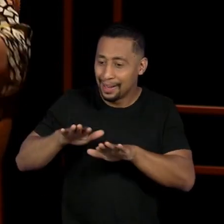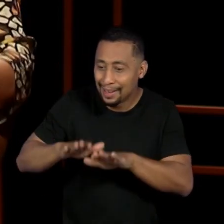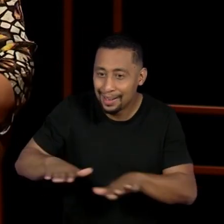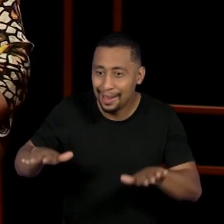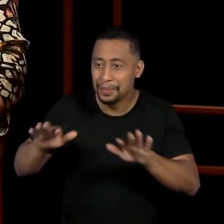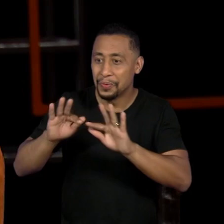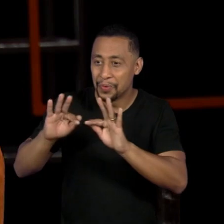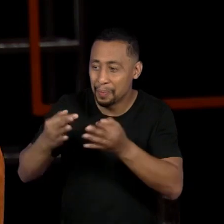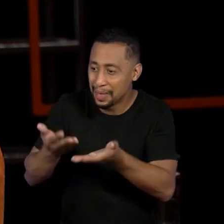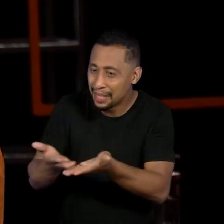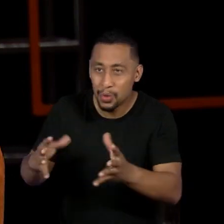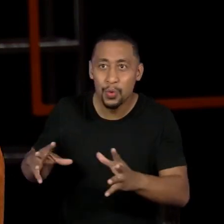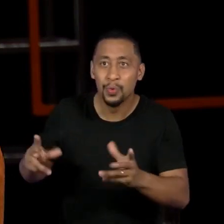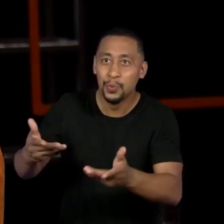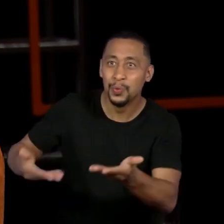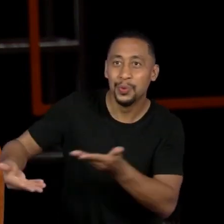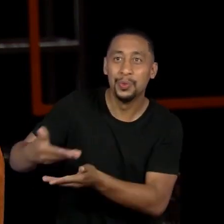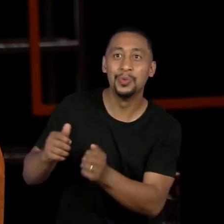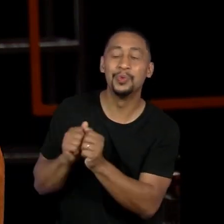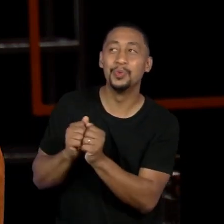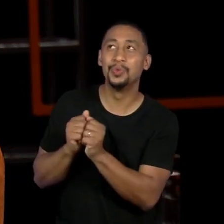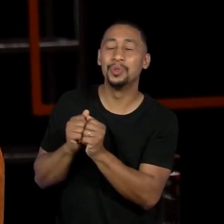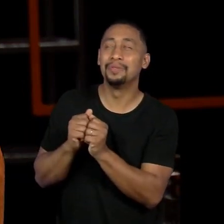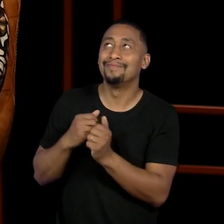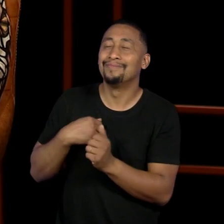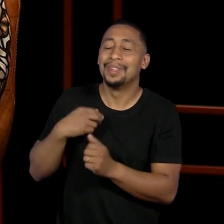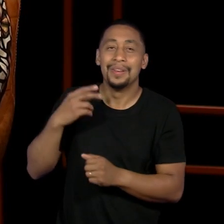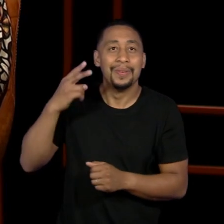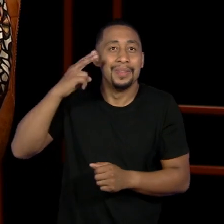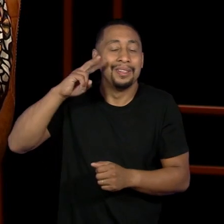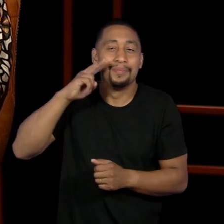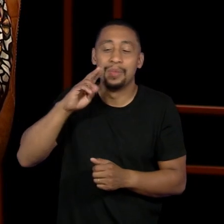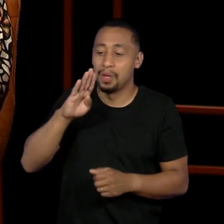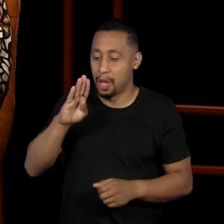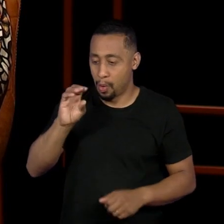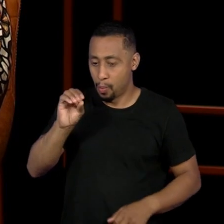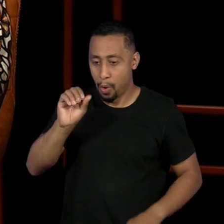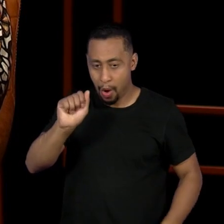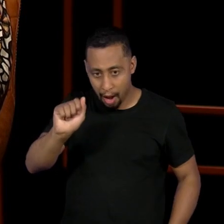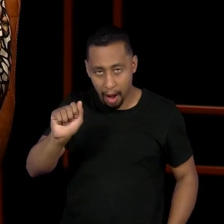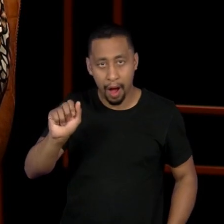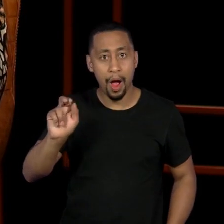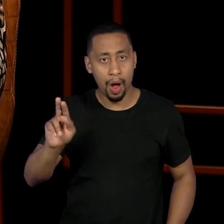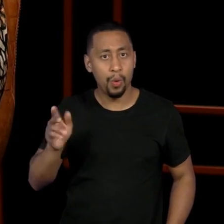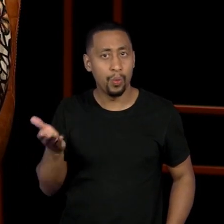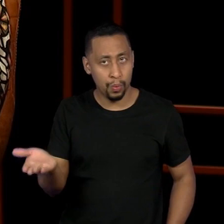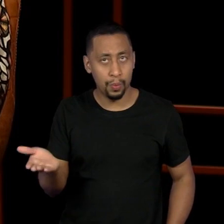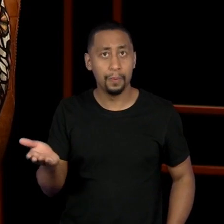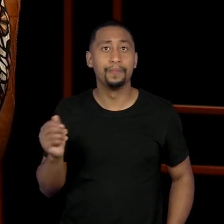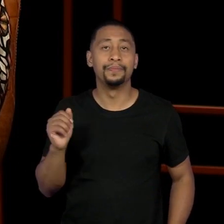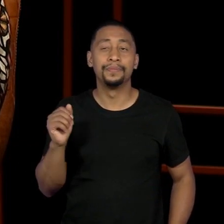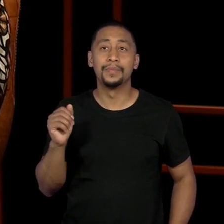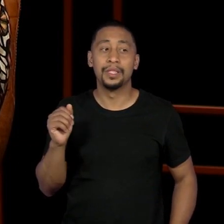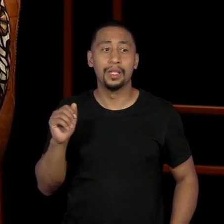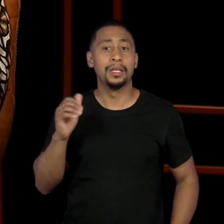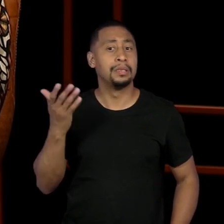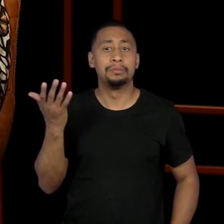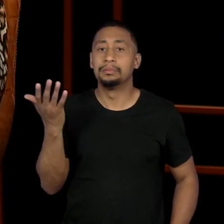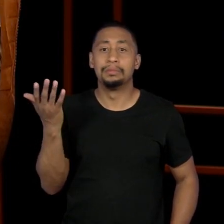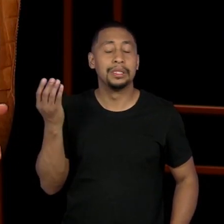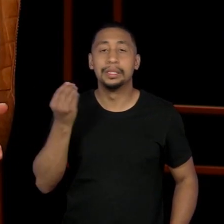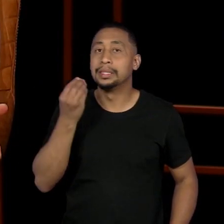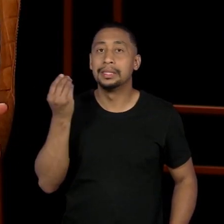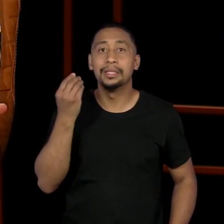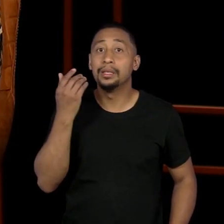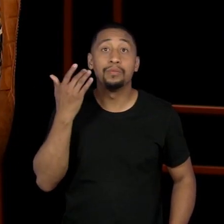lembrar a todo o pessoal, adeus. E o Boal na minha frente, assim, estarrecido, assim. Ele não queria acreditar naquilo que ele estava a ouvir. E